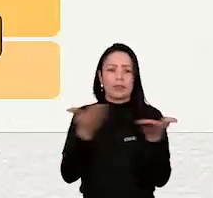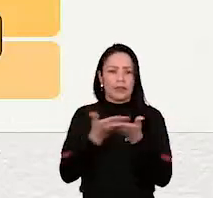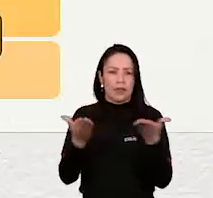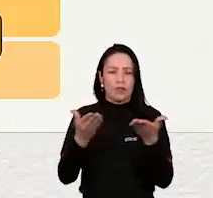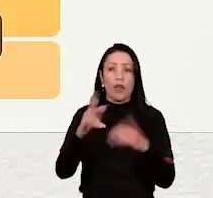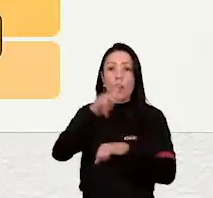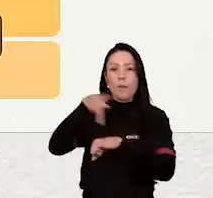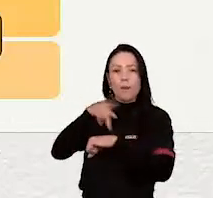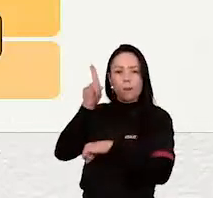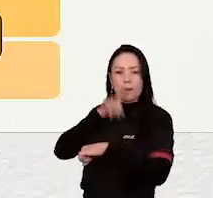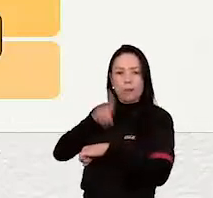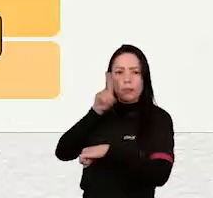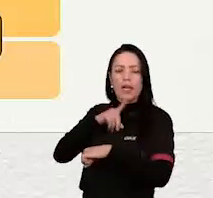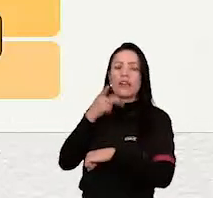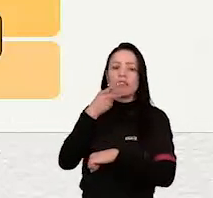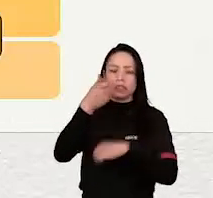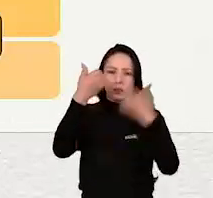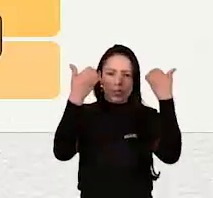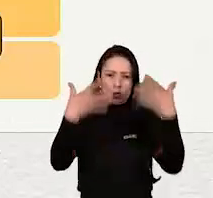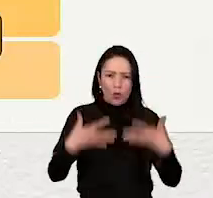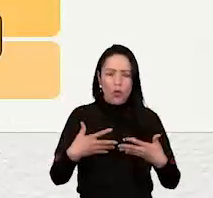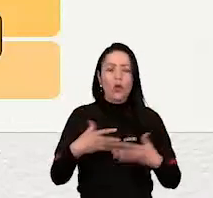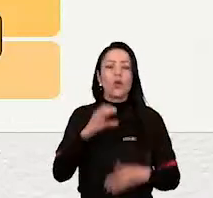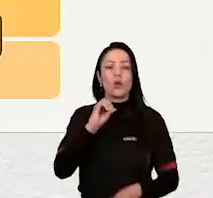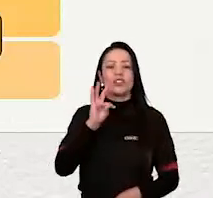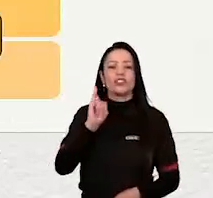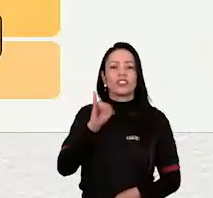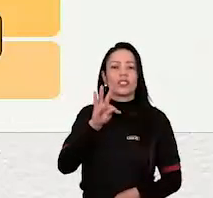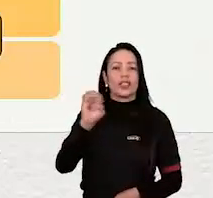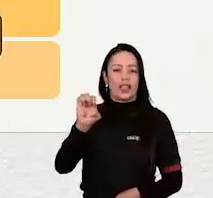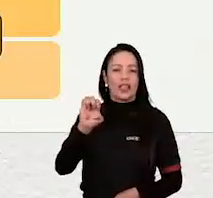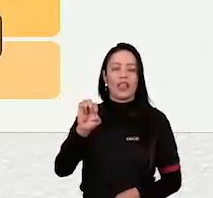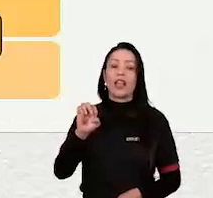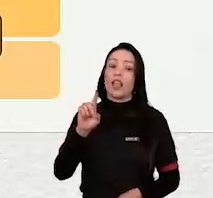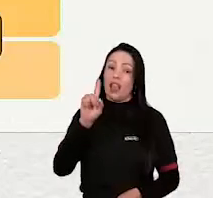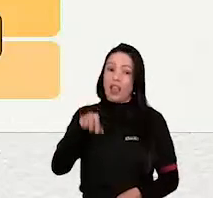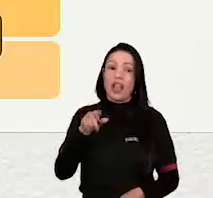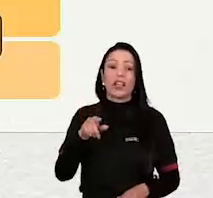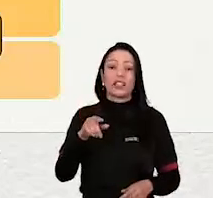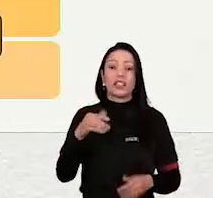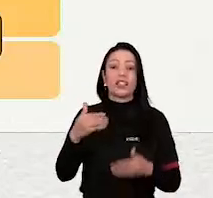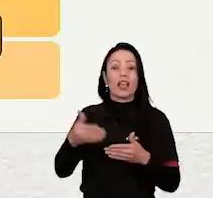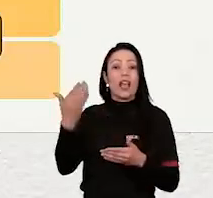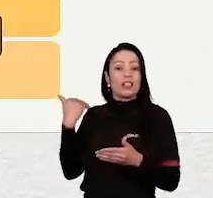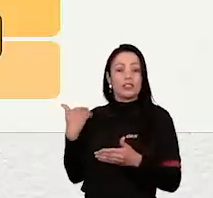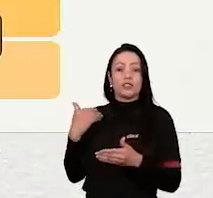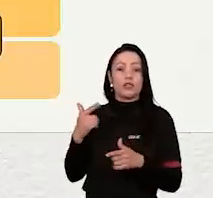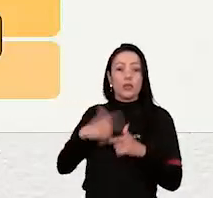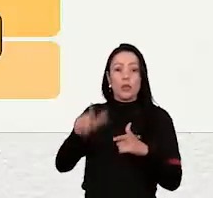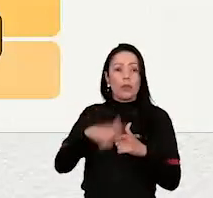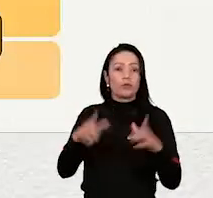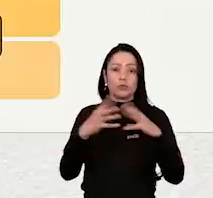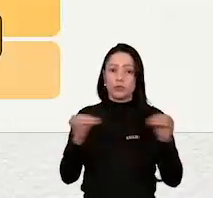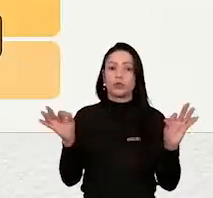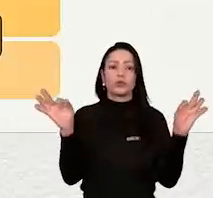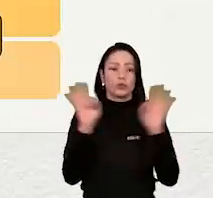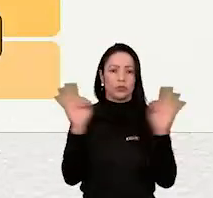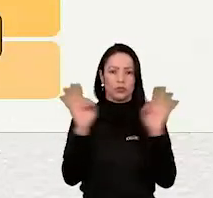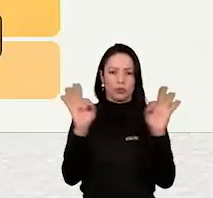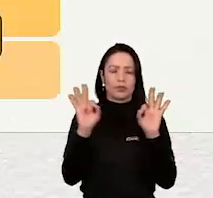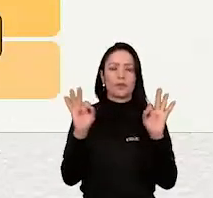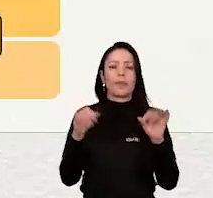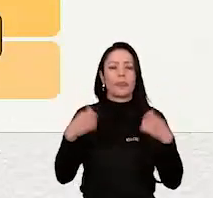dizem que uma otite bacteriana externa de repetição pode ser uma média mal resolvida. Então eu coloquei aqui uma orelha média